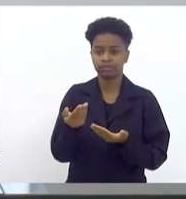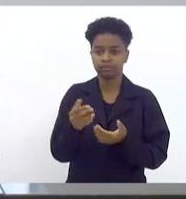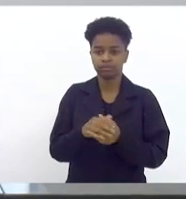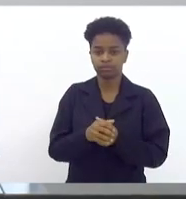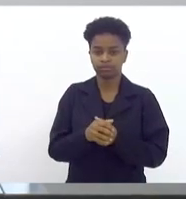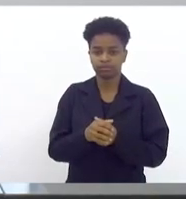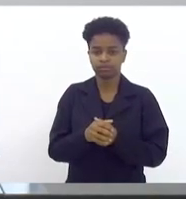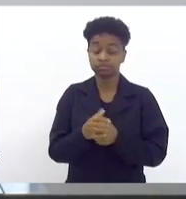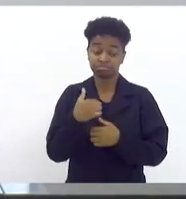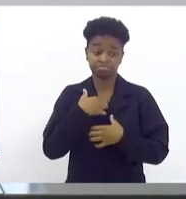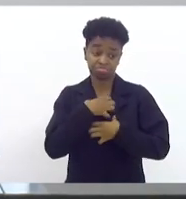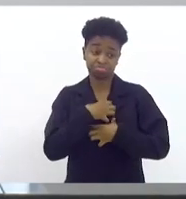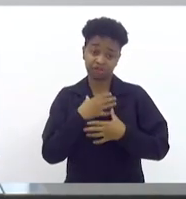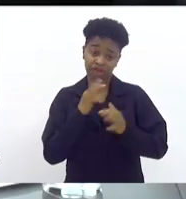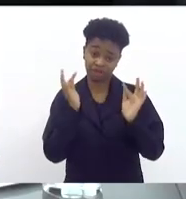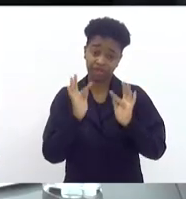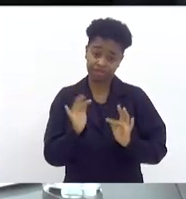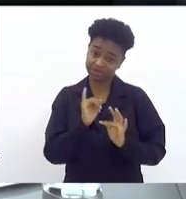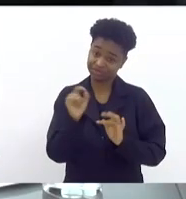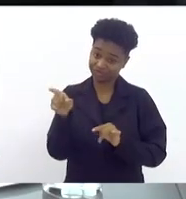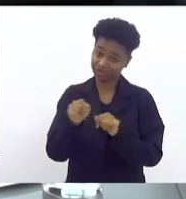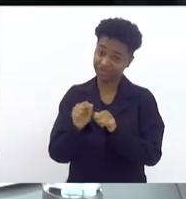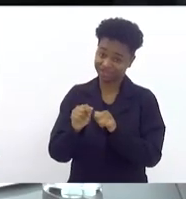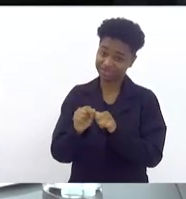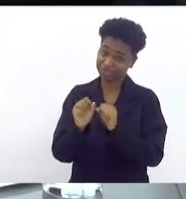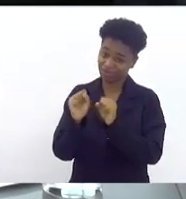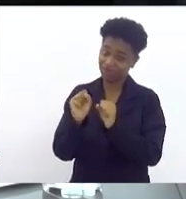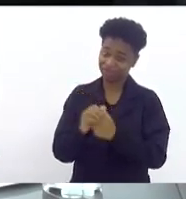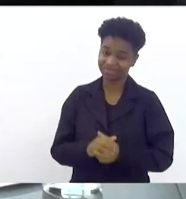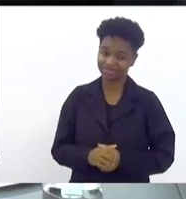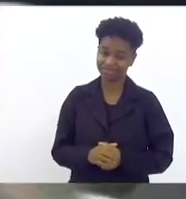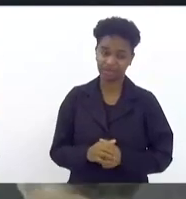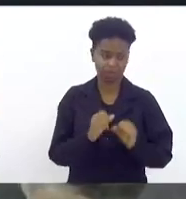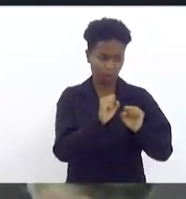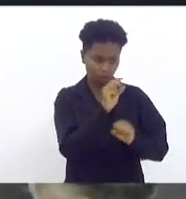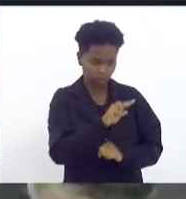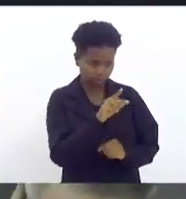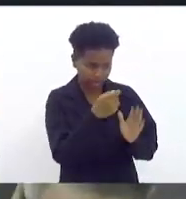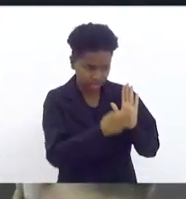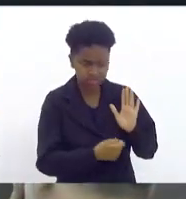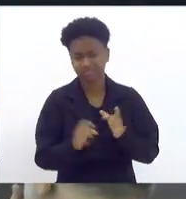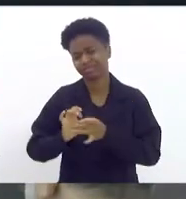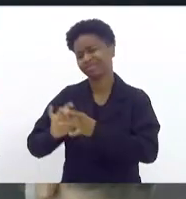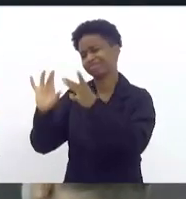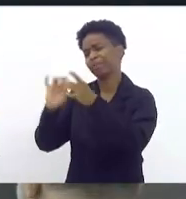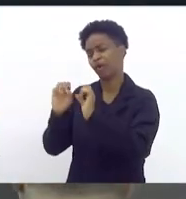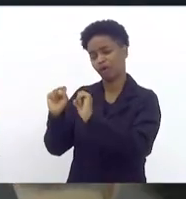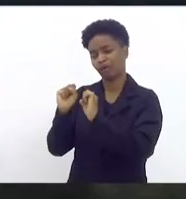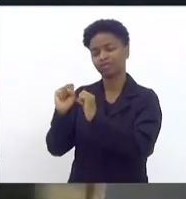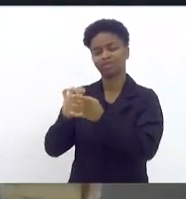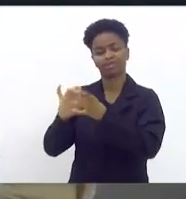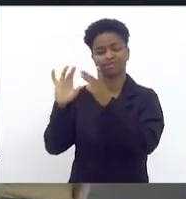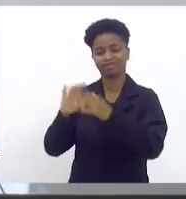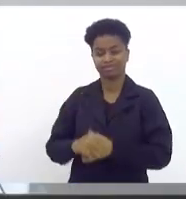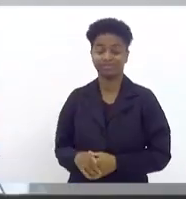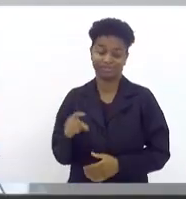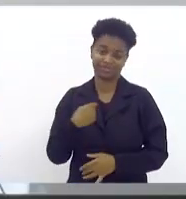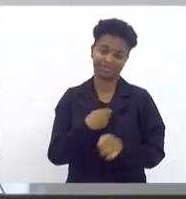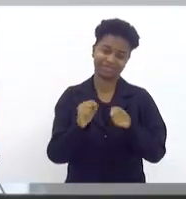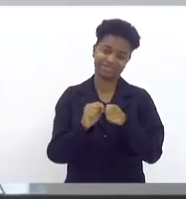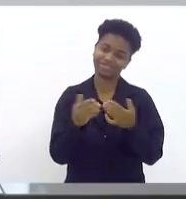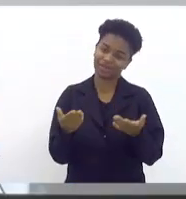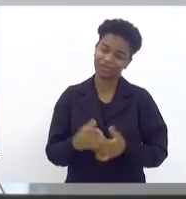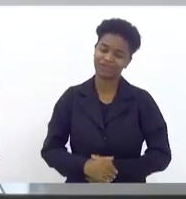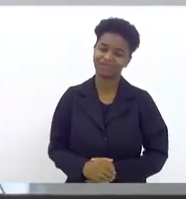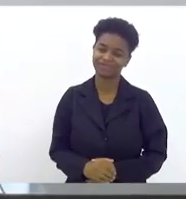Deputado, eu ficaria muito satisfeito se o senhor fizesse isso. Posso utilizar esse texto, então, de hoje? À vontade. Muito bom. Faremos isso.